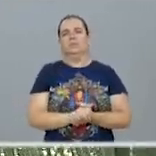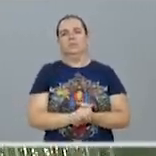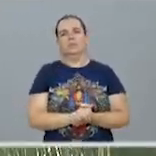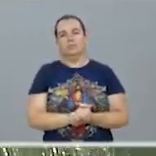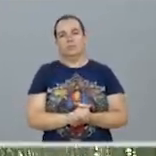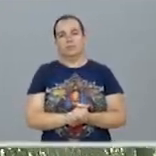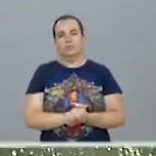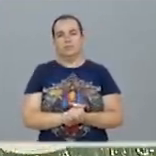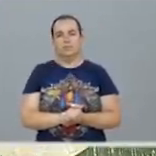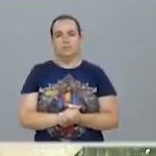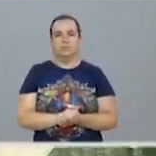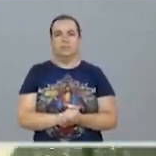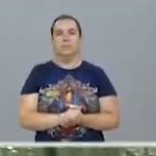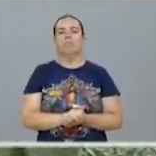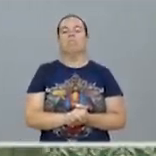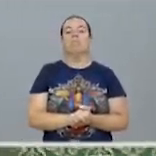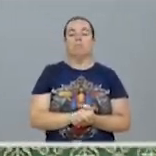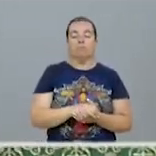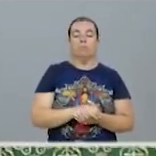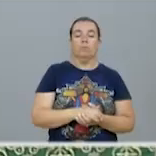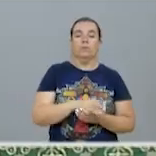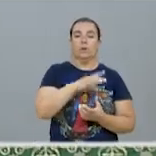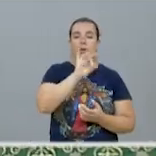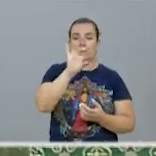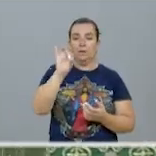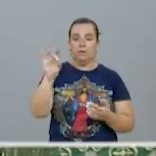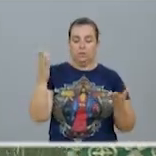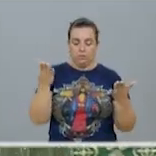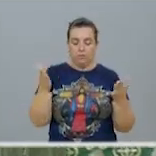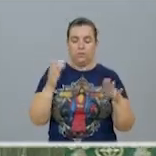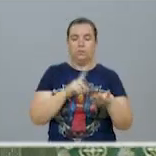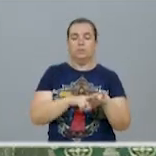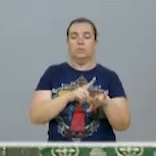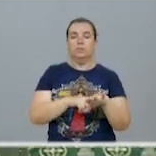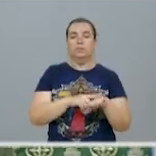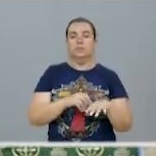Eu gostaria que cada um agora, nesse momento,